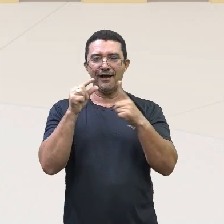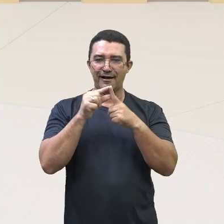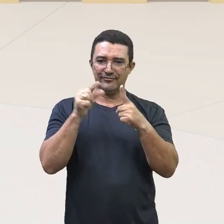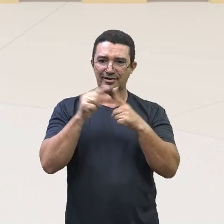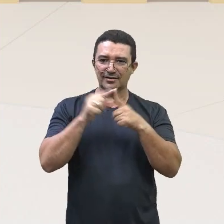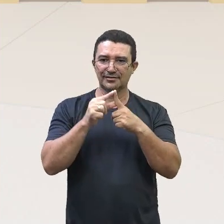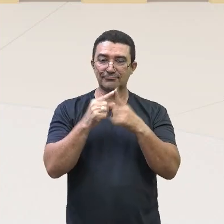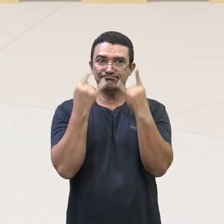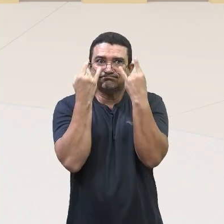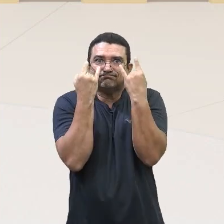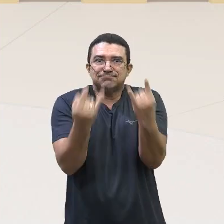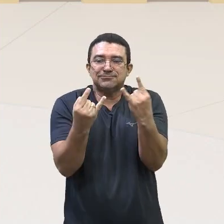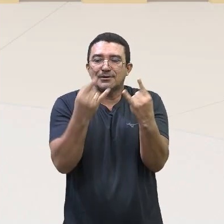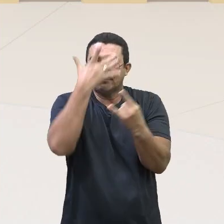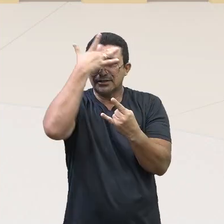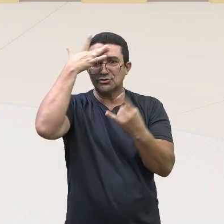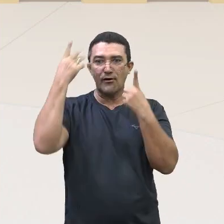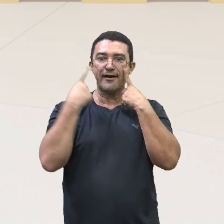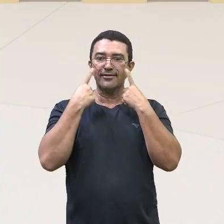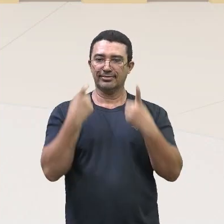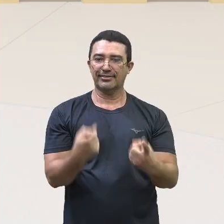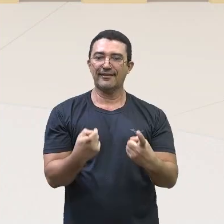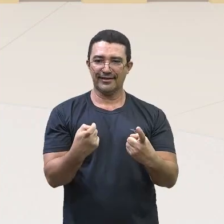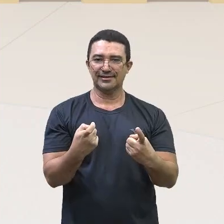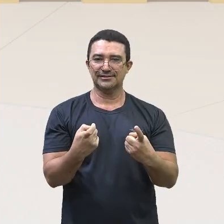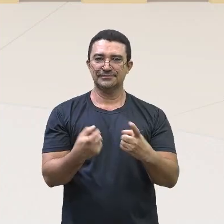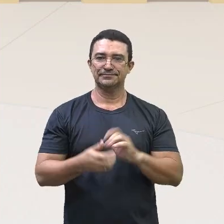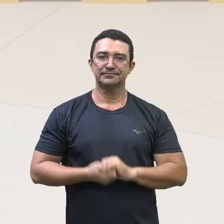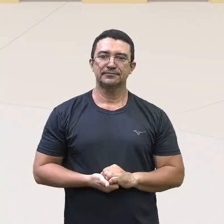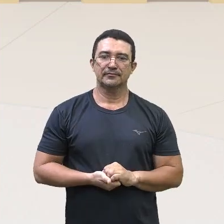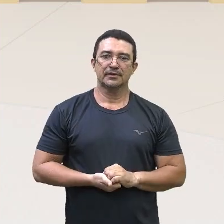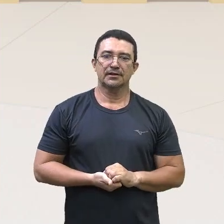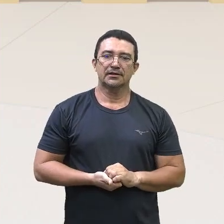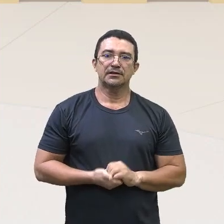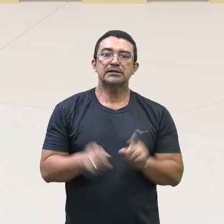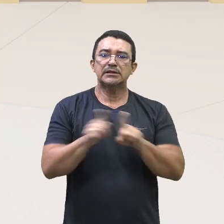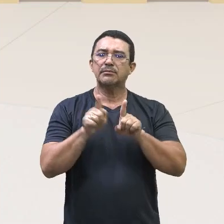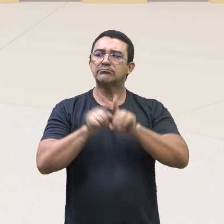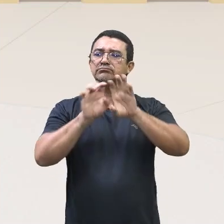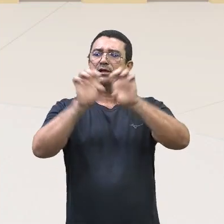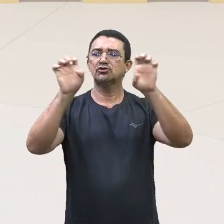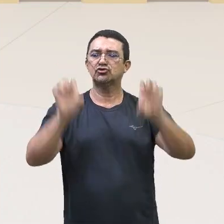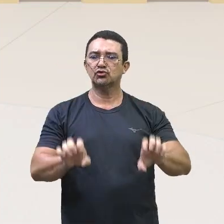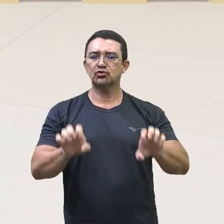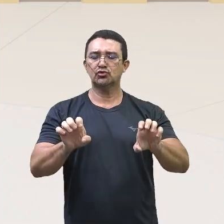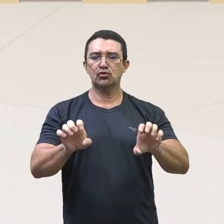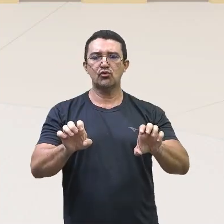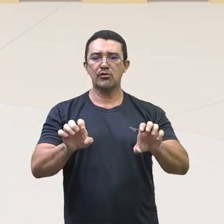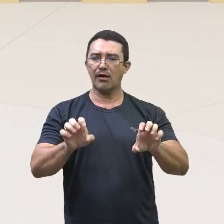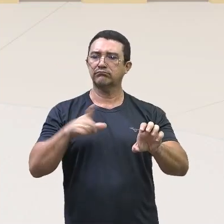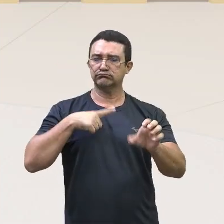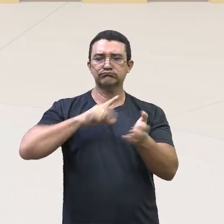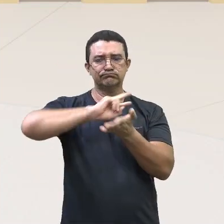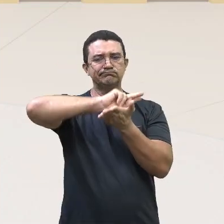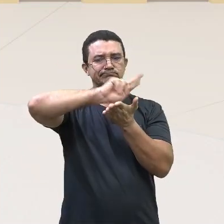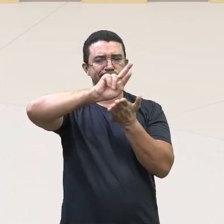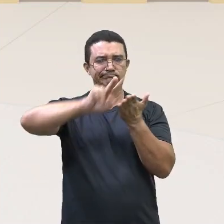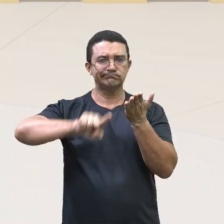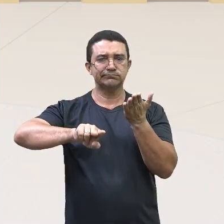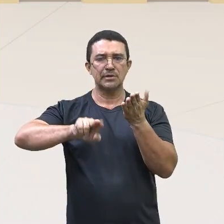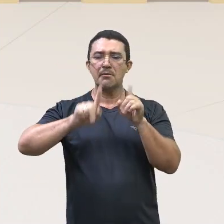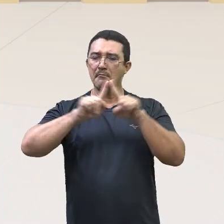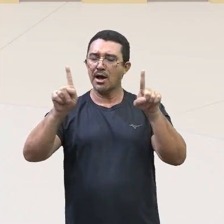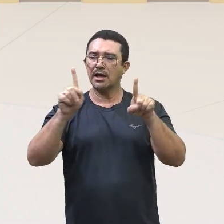acrescentou uma palavra, o A no caso, né? Então ele faz esse jogo também. E a questão da estrutura, é uma estrutura muito variável, né? Mas